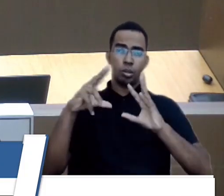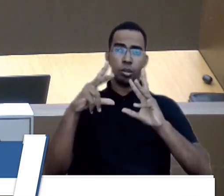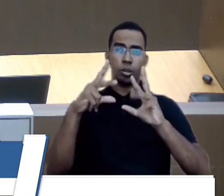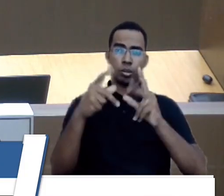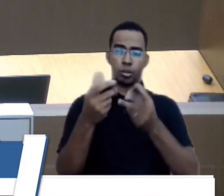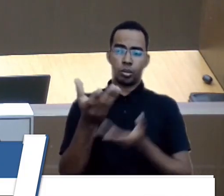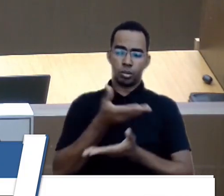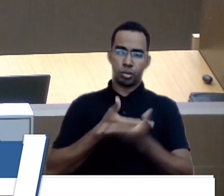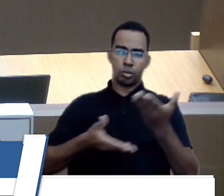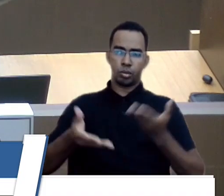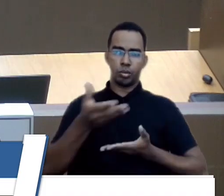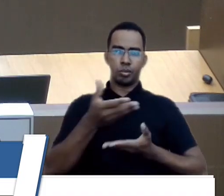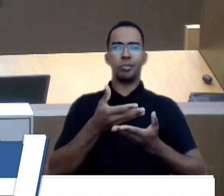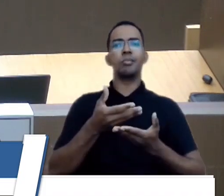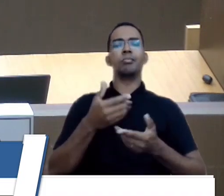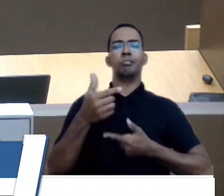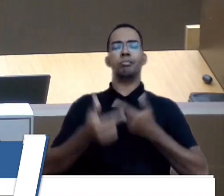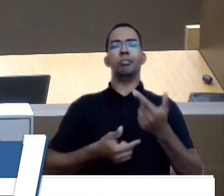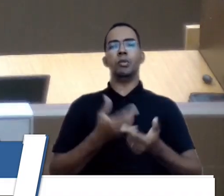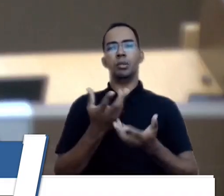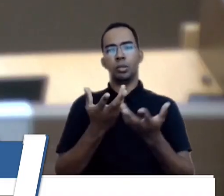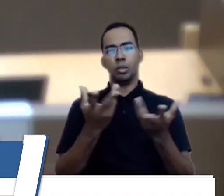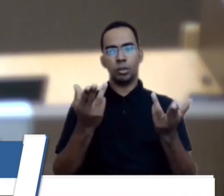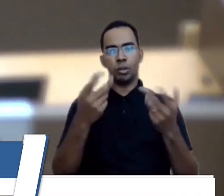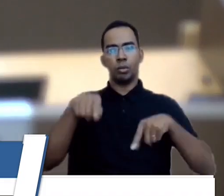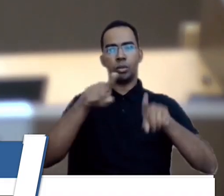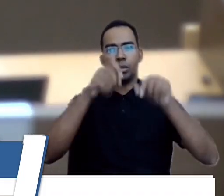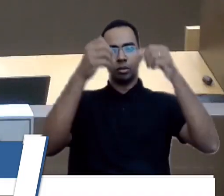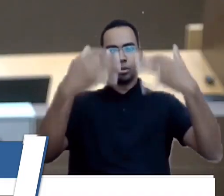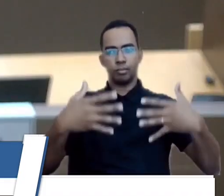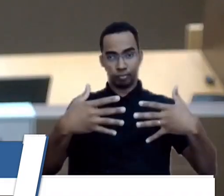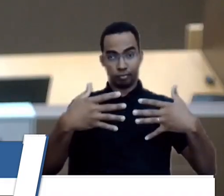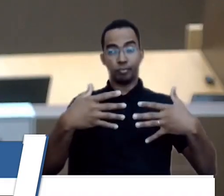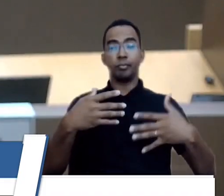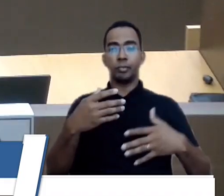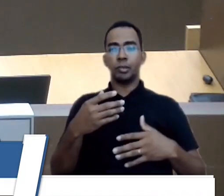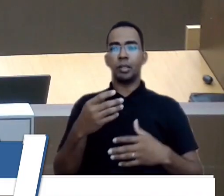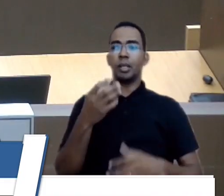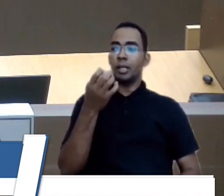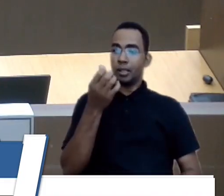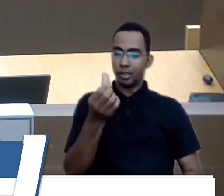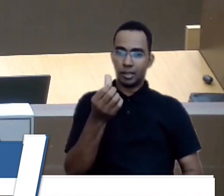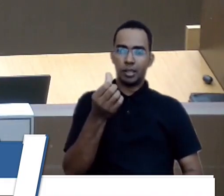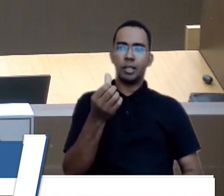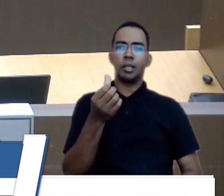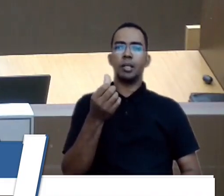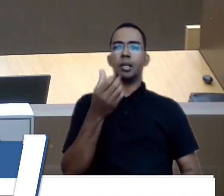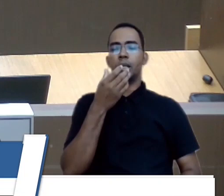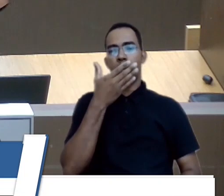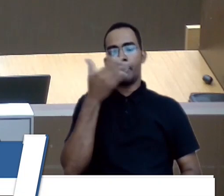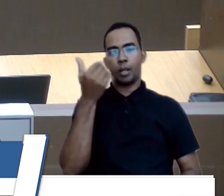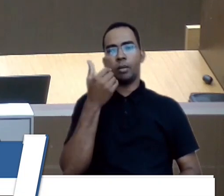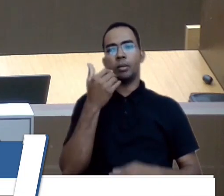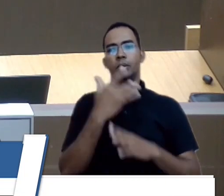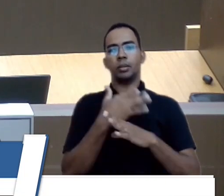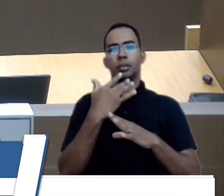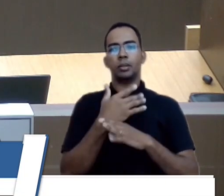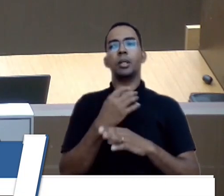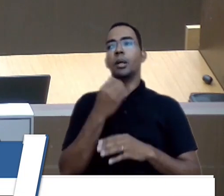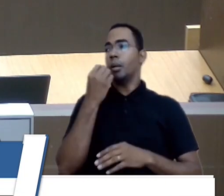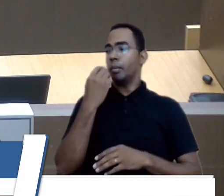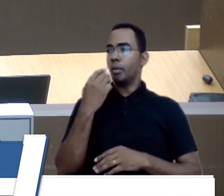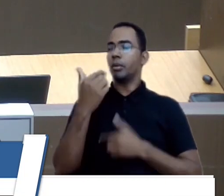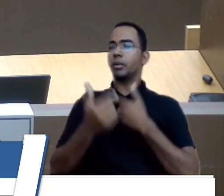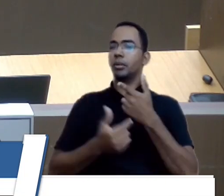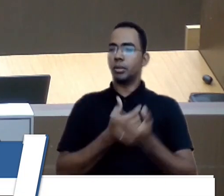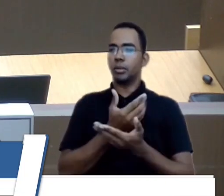uníssono, fazendo um trabalho, como você disse, que é a sexta cidade para se morar, graças a todo esse trabalho